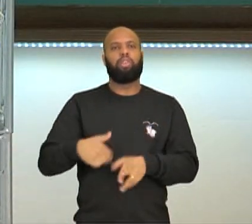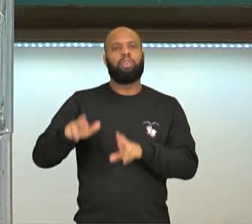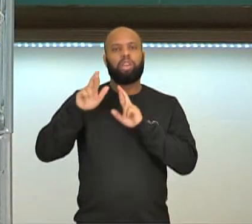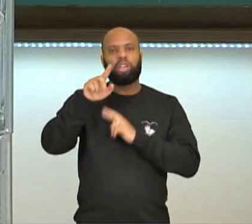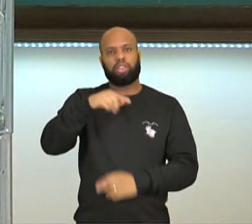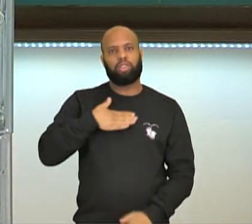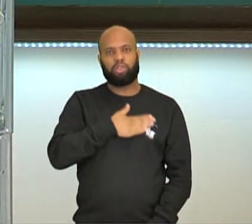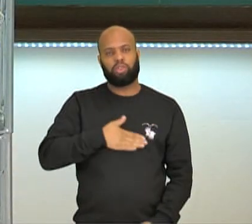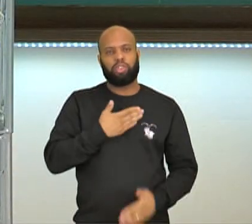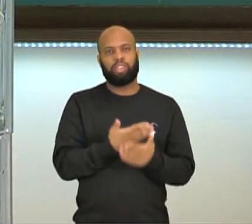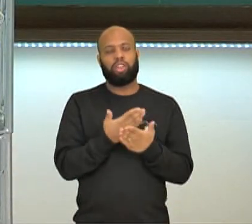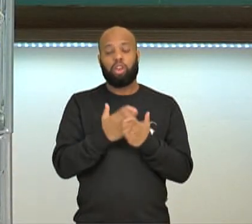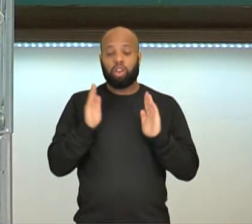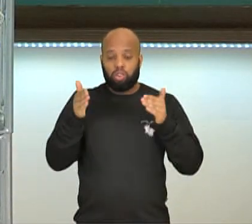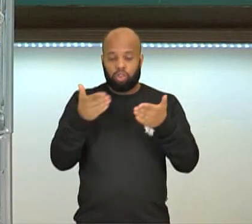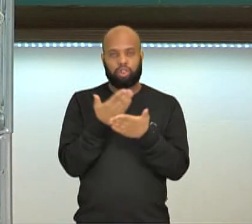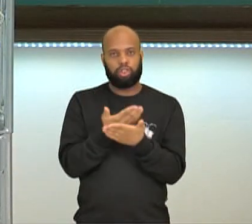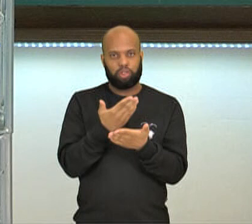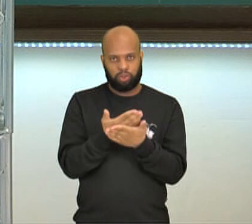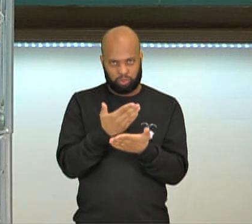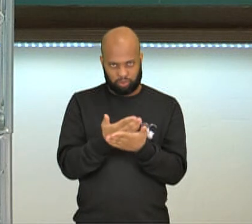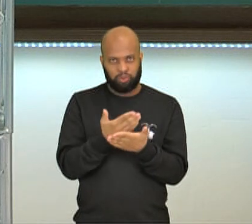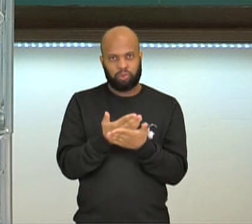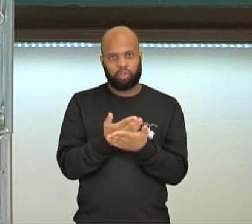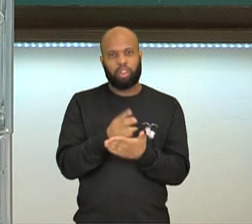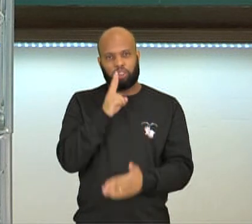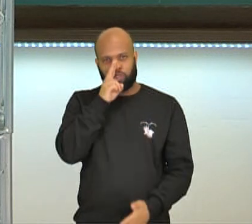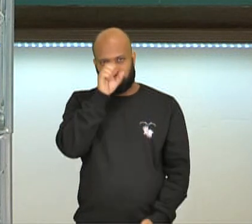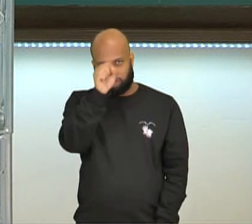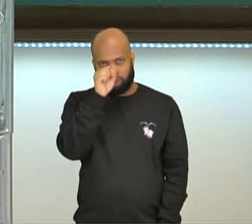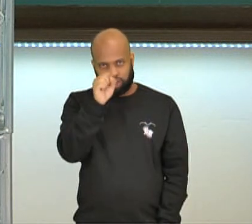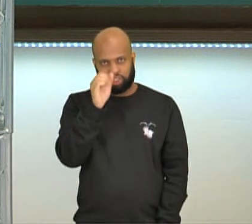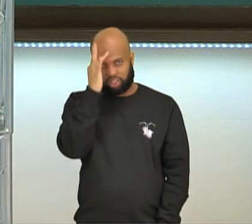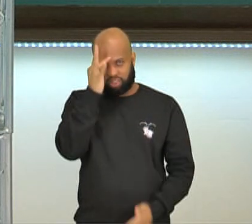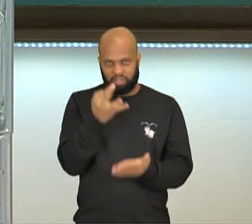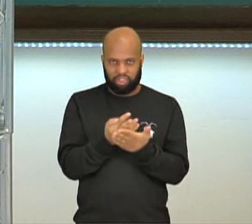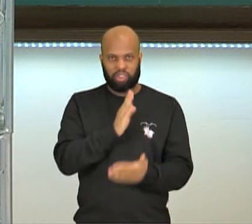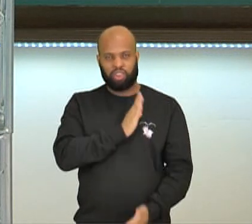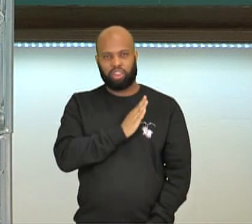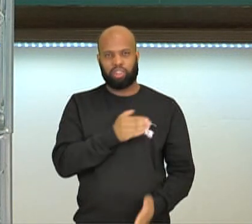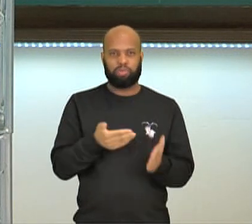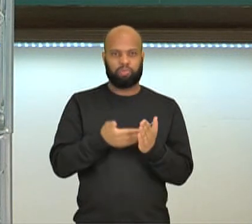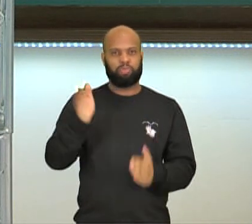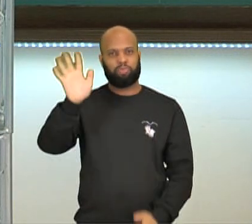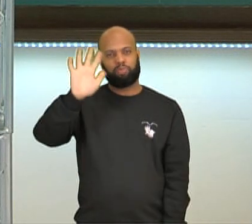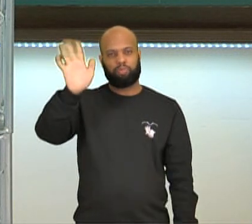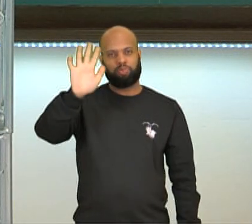desta aula. Foco nos estudos, galerinha do sexto ano. Força, fé no coração. Até breve, hein?